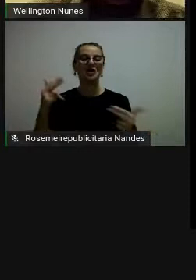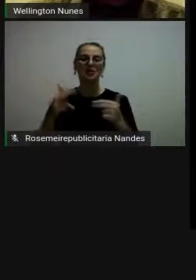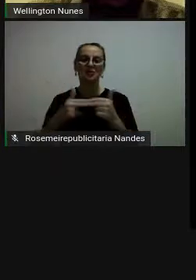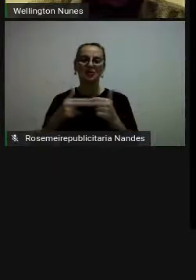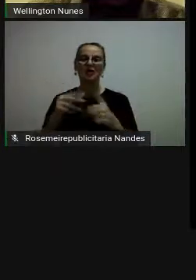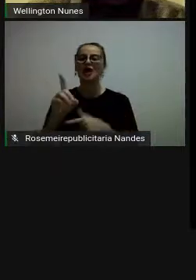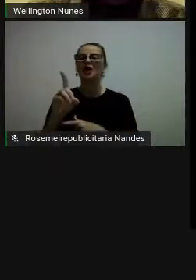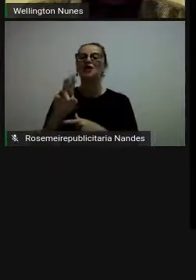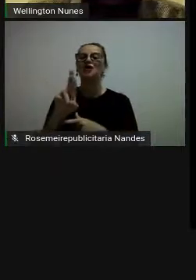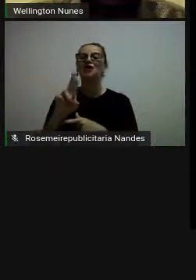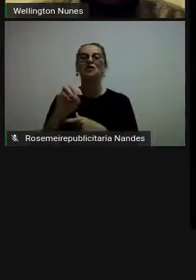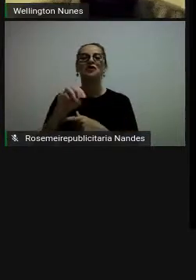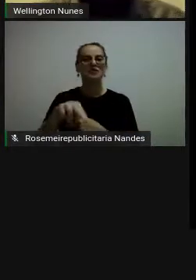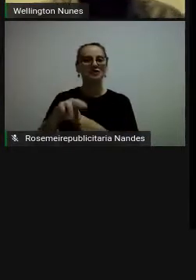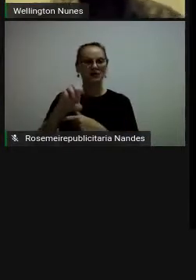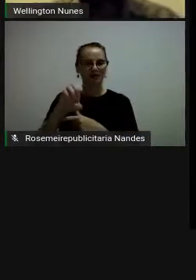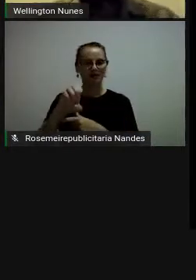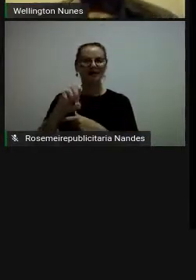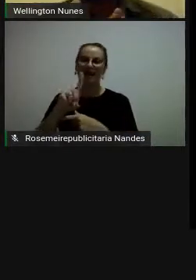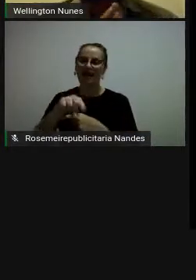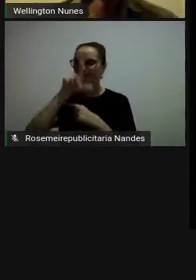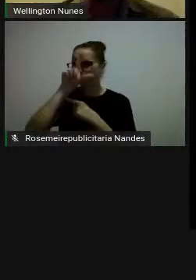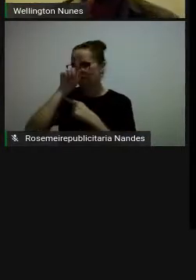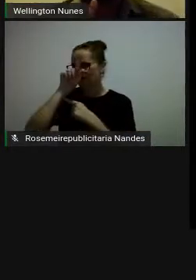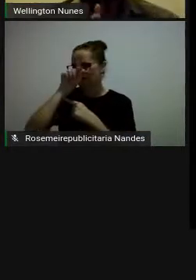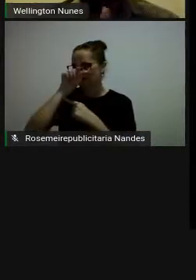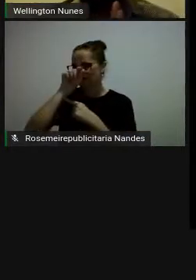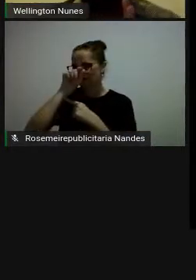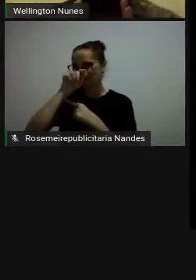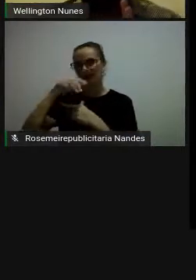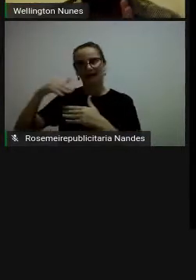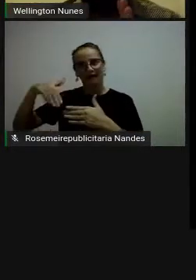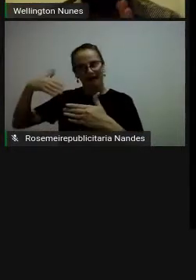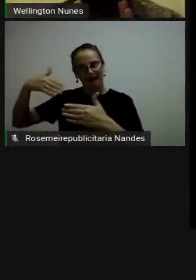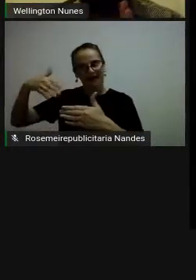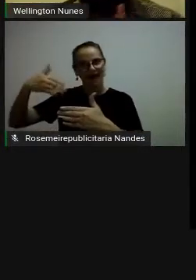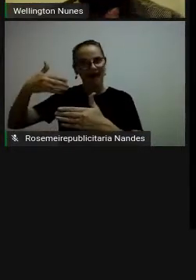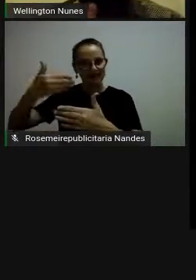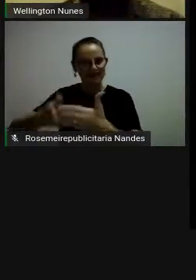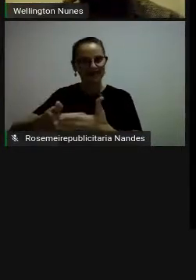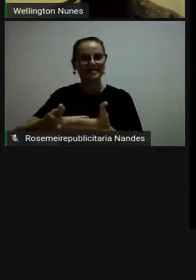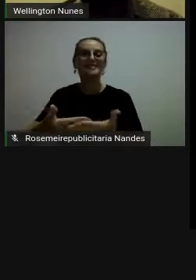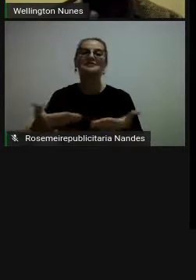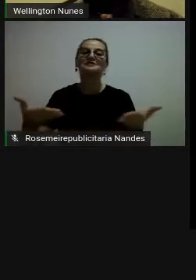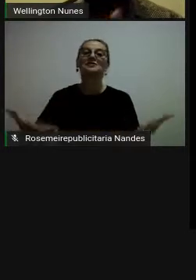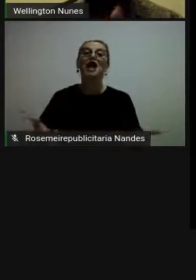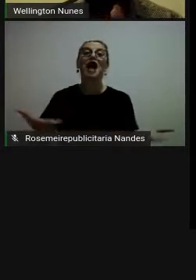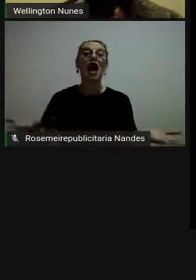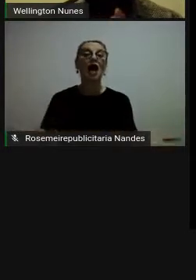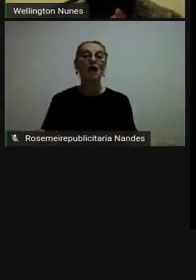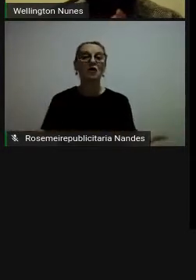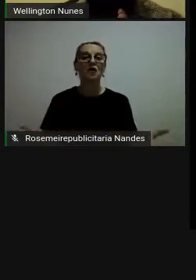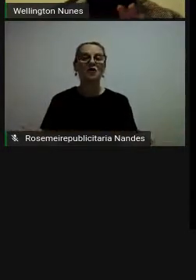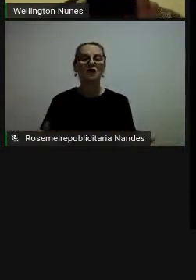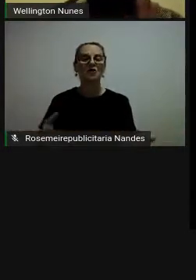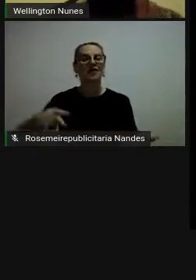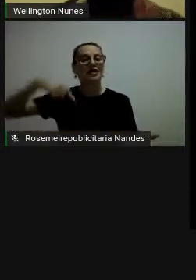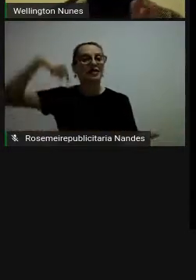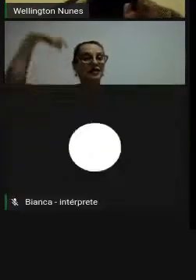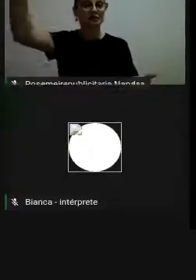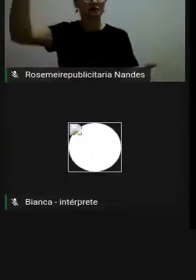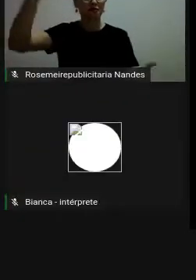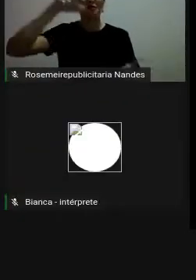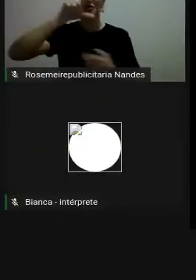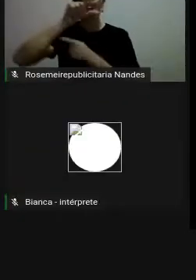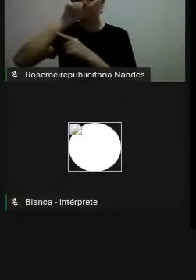pombos. Mas, logicamente, com o advento das guerras, criou-se o avião. O avião,